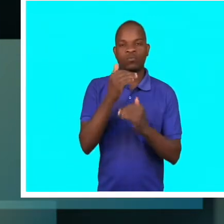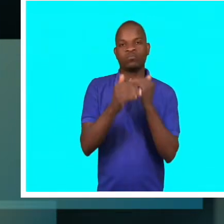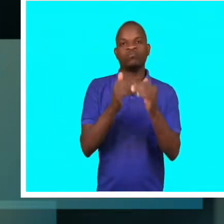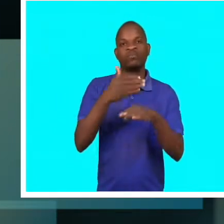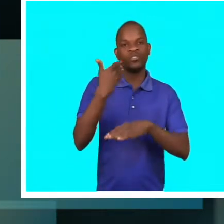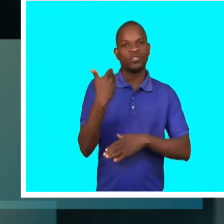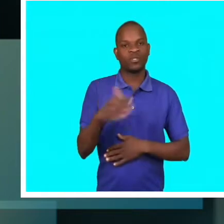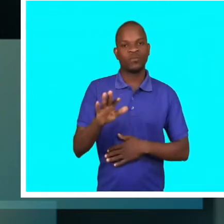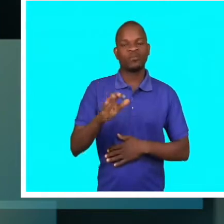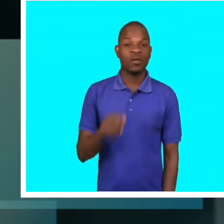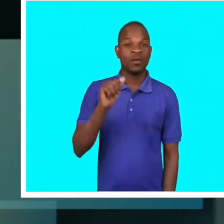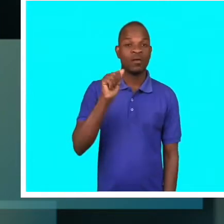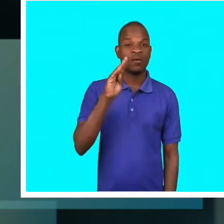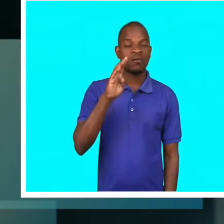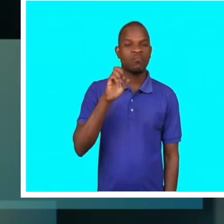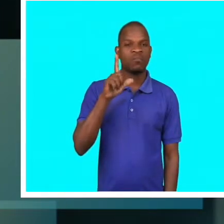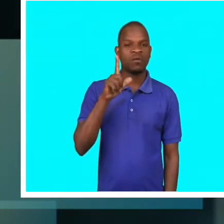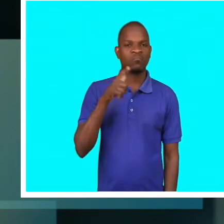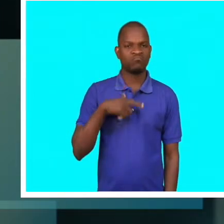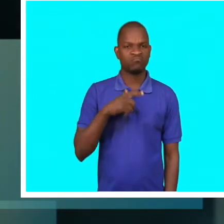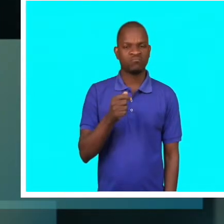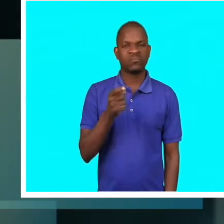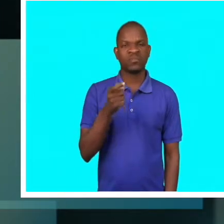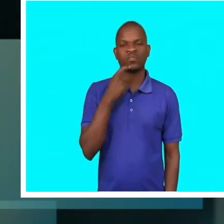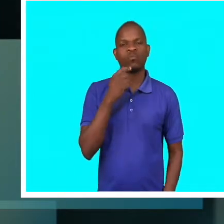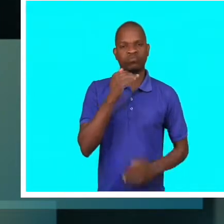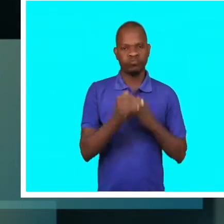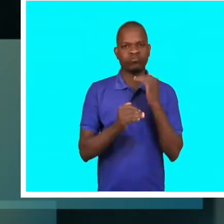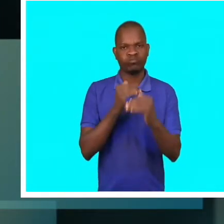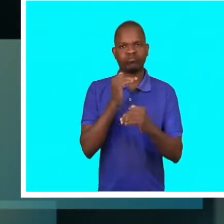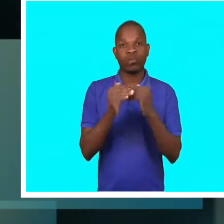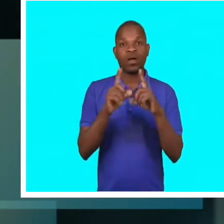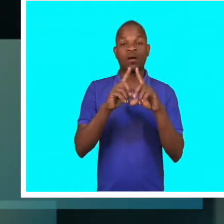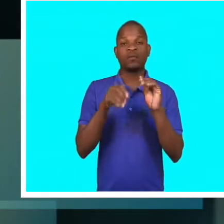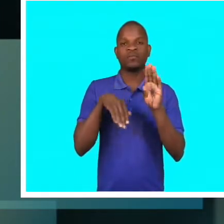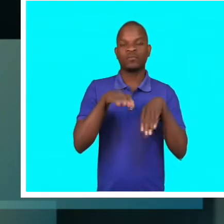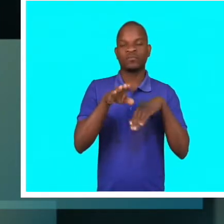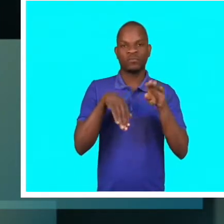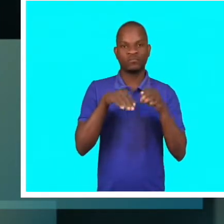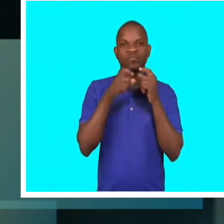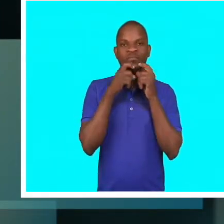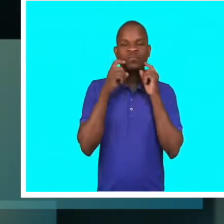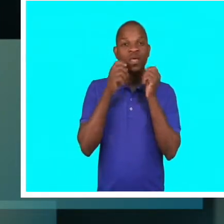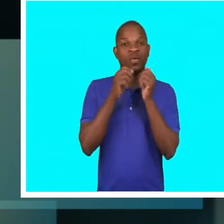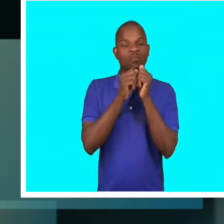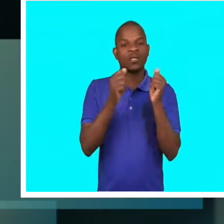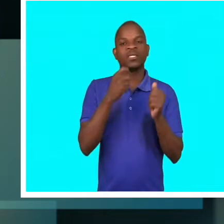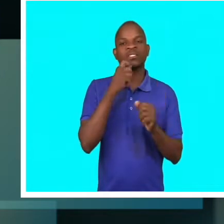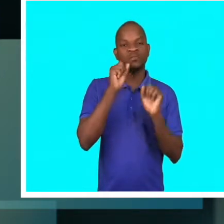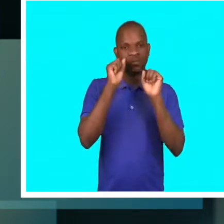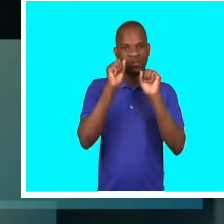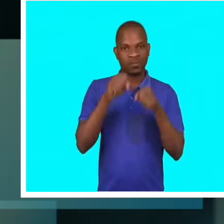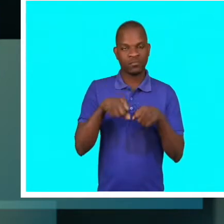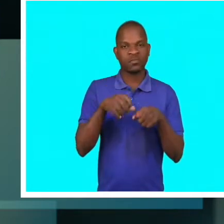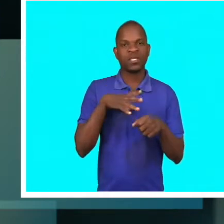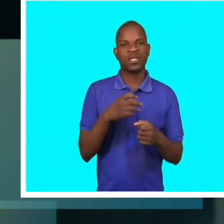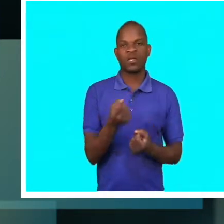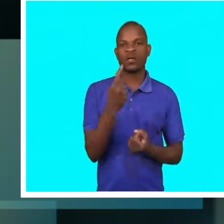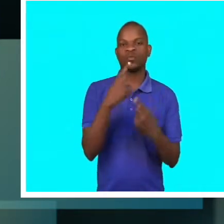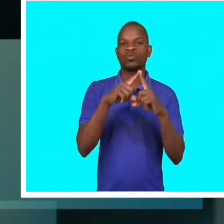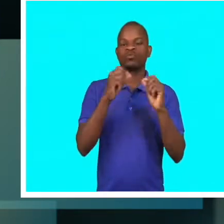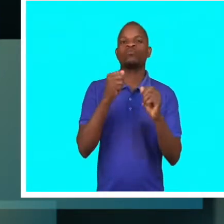Bom cresceu. Abel Xavier diz que houve uma evolução considerável do futebol moçambicano, mas reconhece